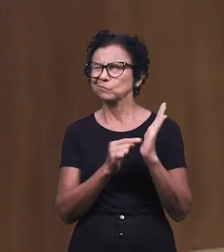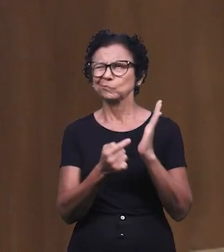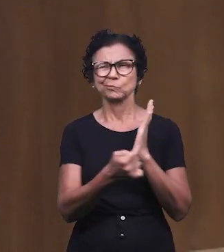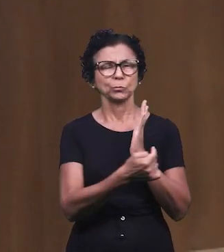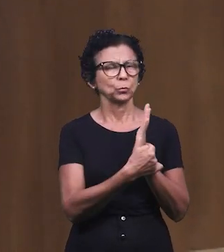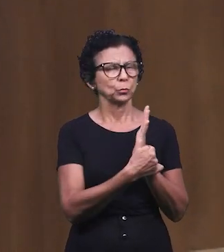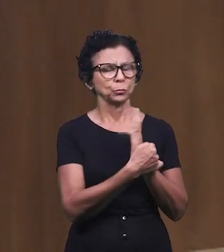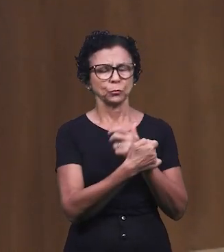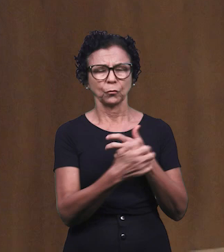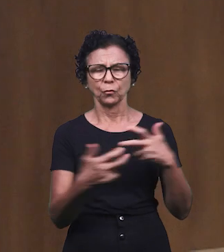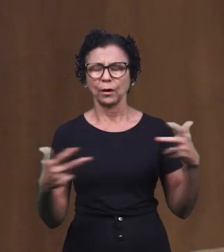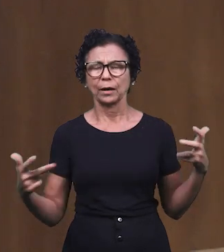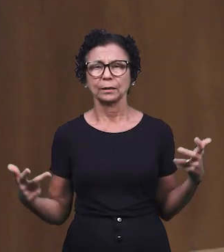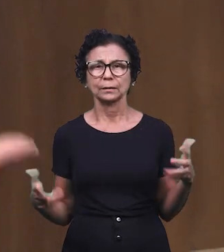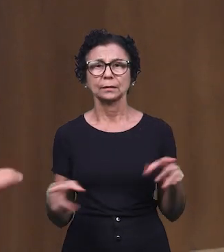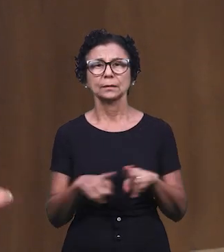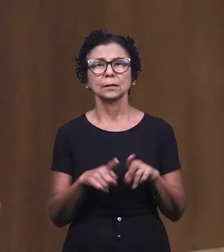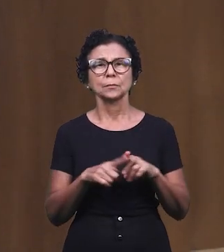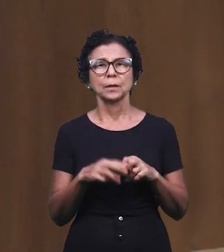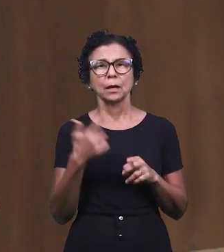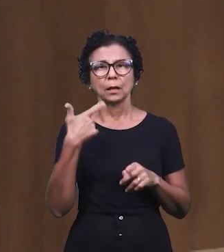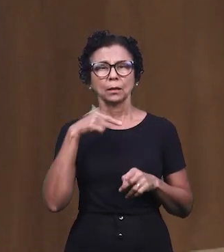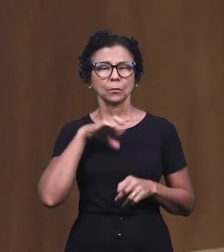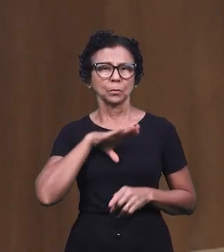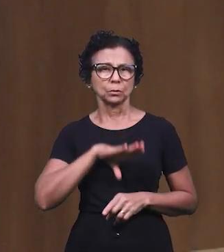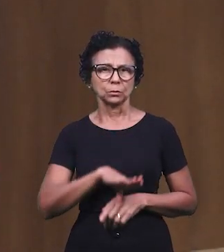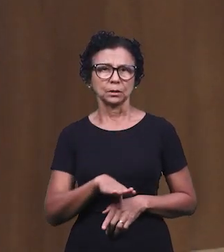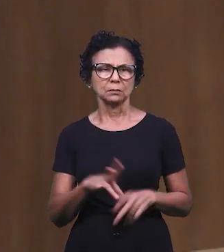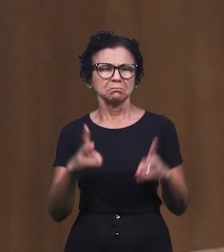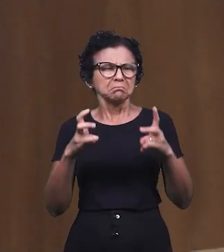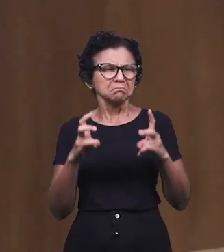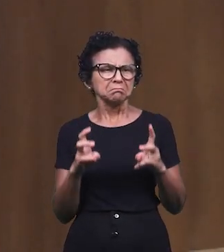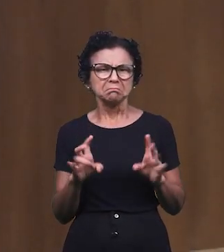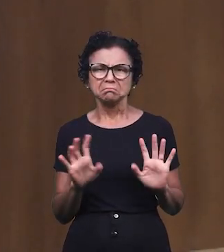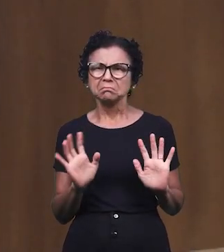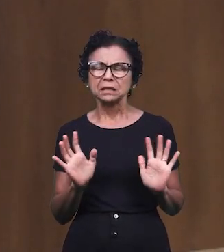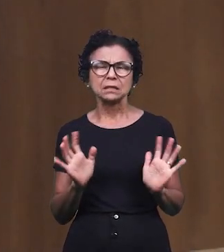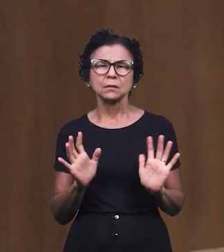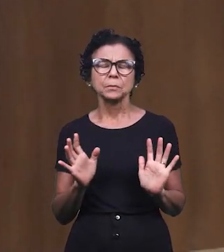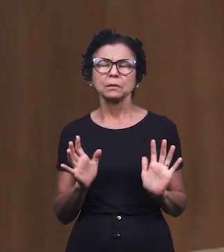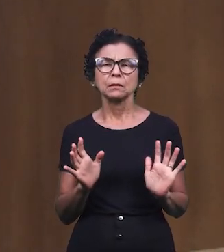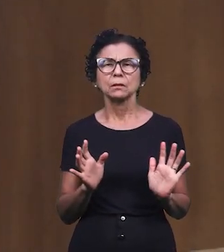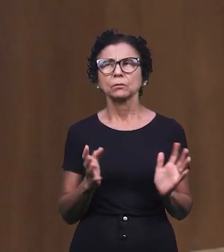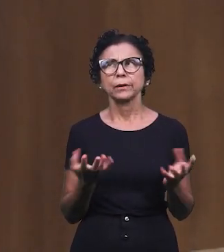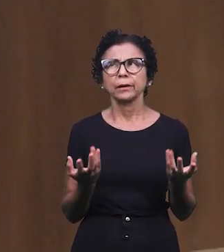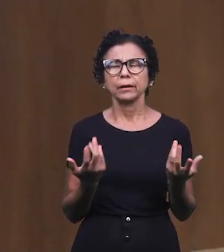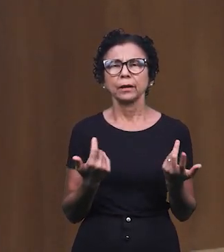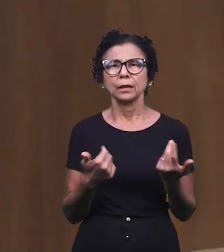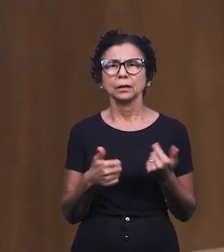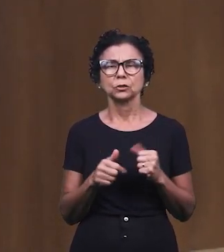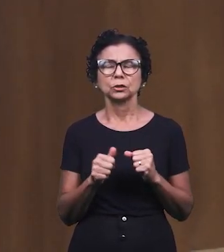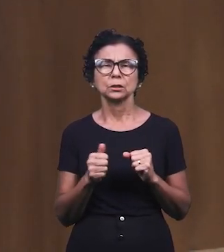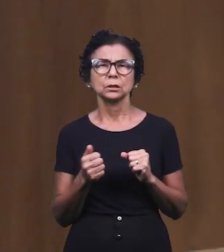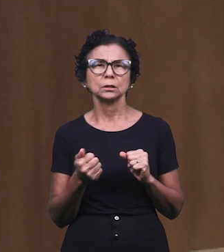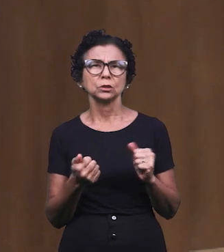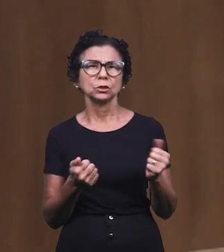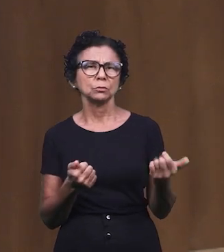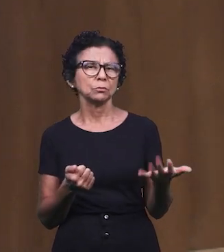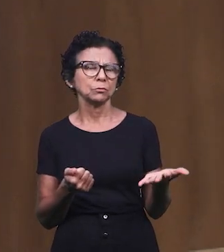muitas vezes, no português, a gente não percebe isso. A gente consegue fazer essa